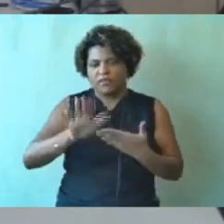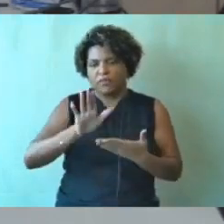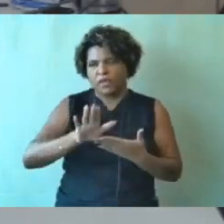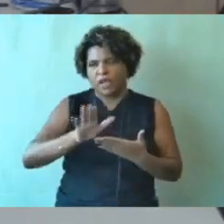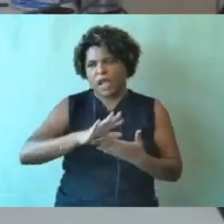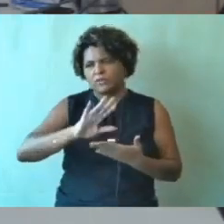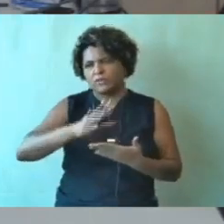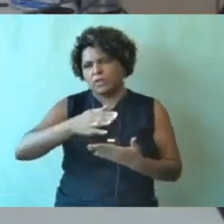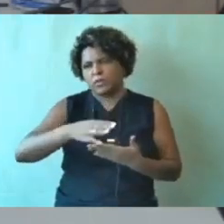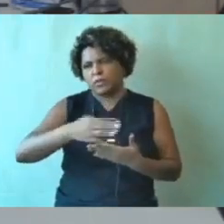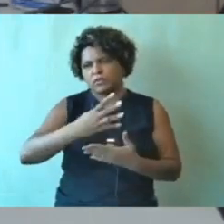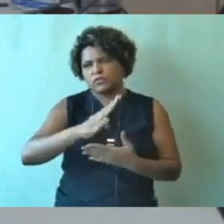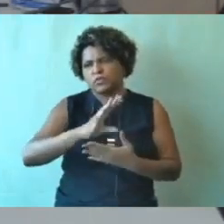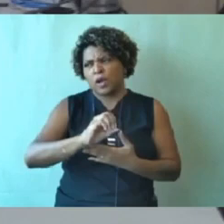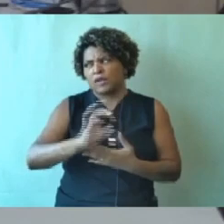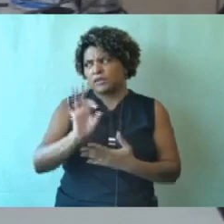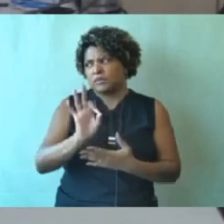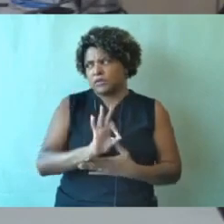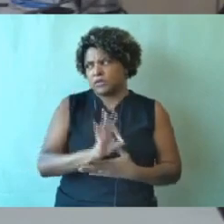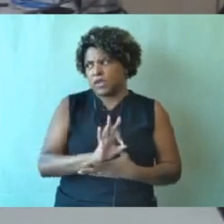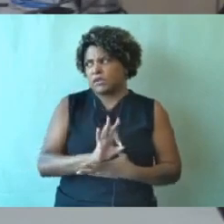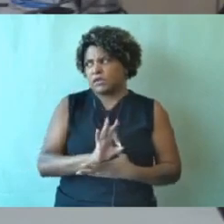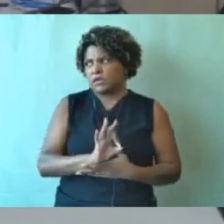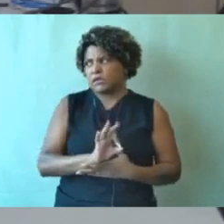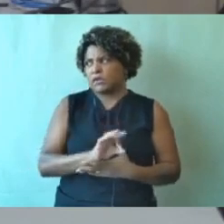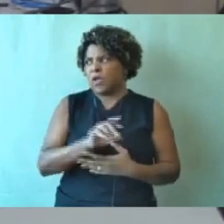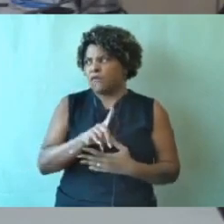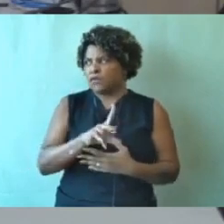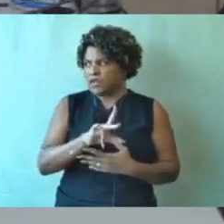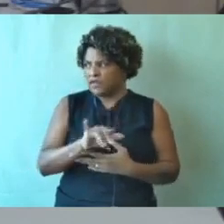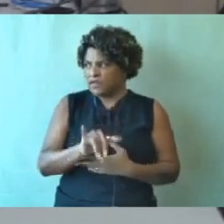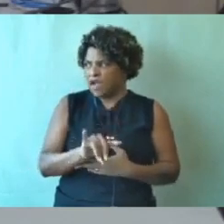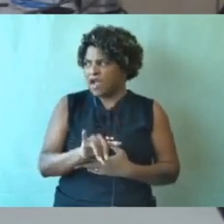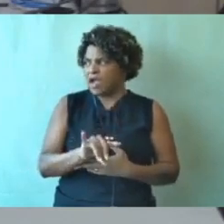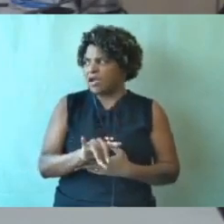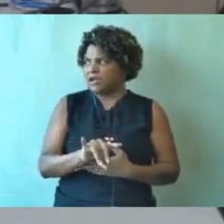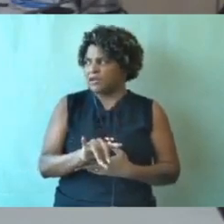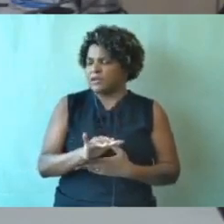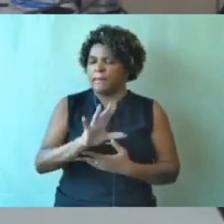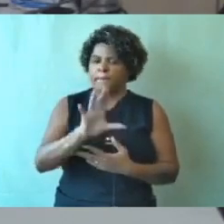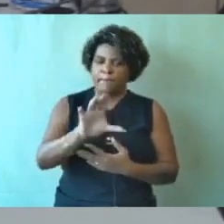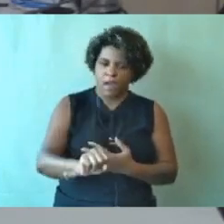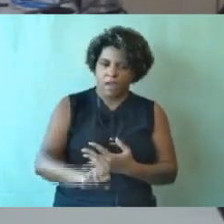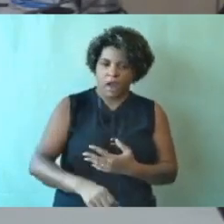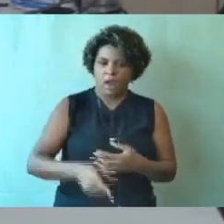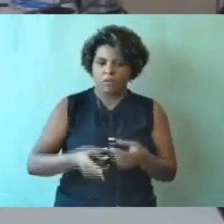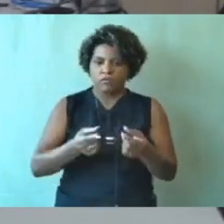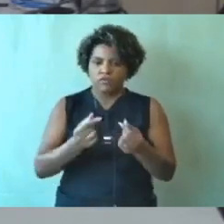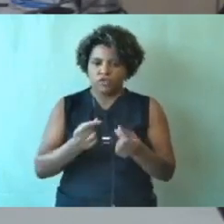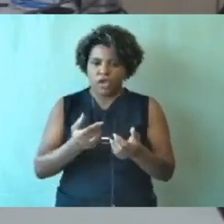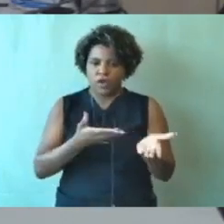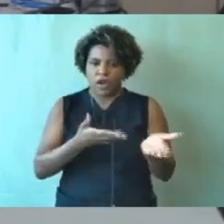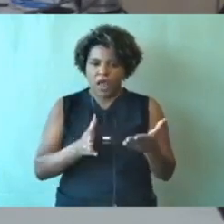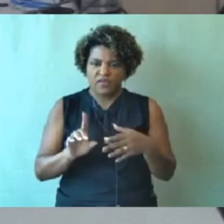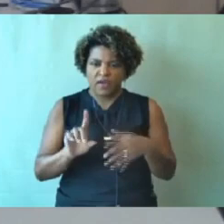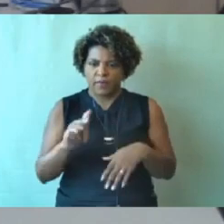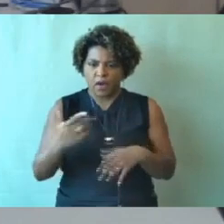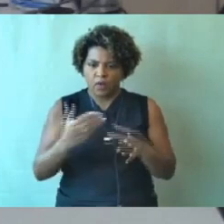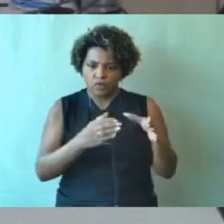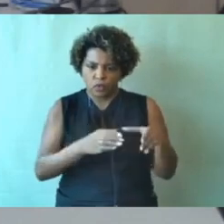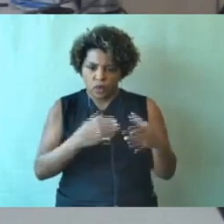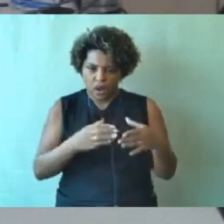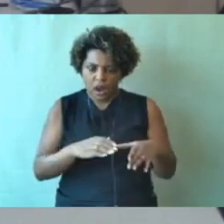só 40%, né? Você vai pegar isso, esse ativo e levar para outro canto, mas o residual que você